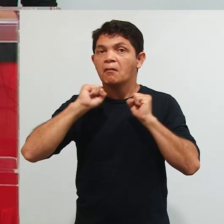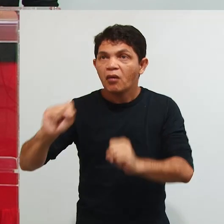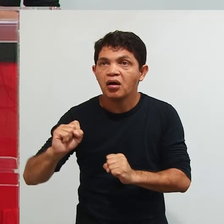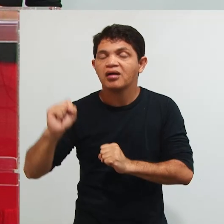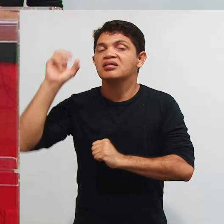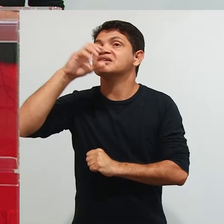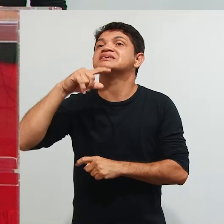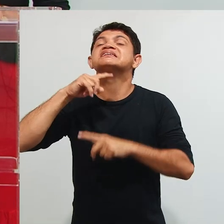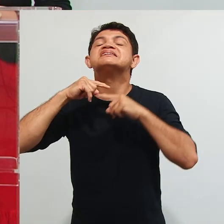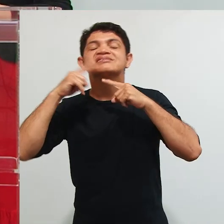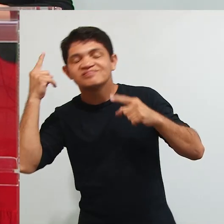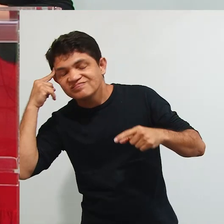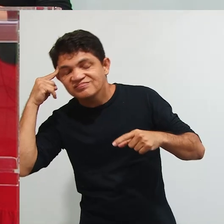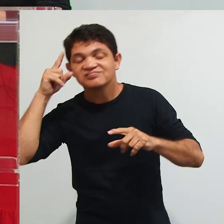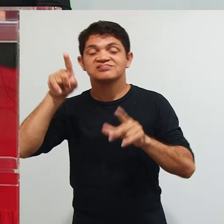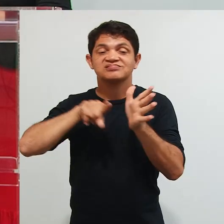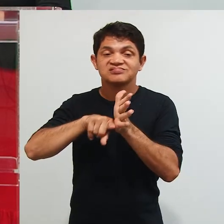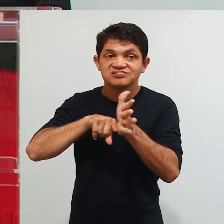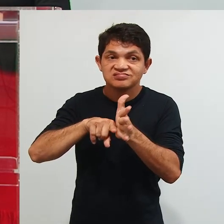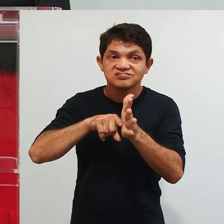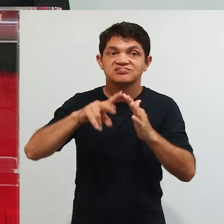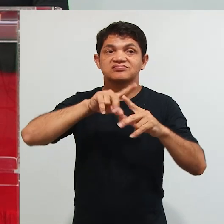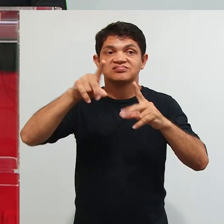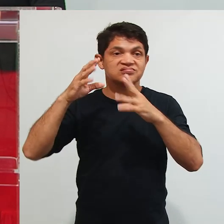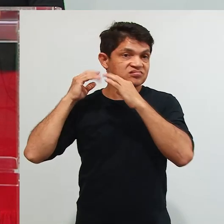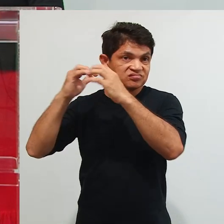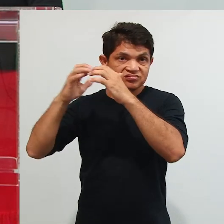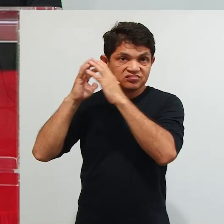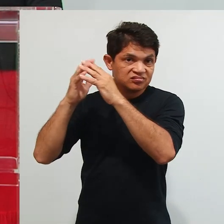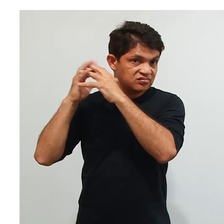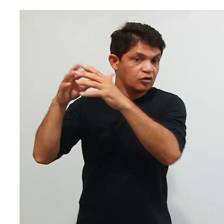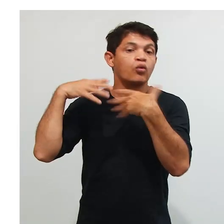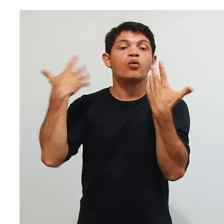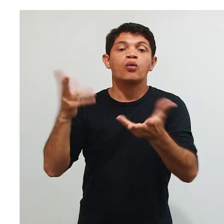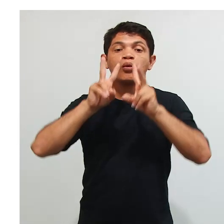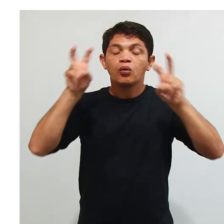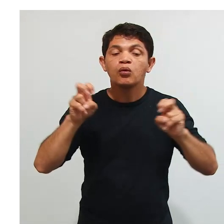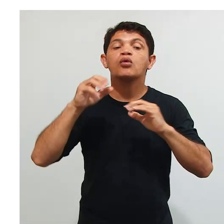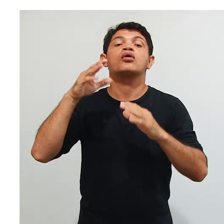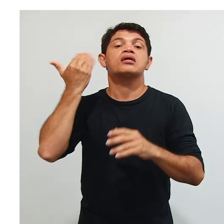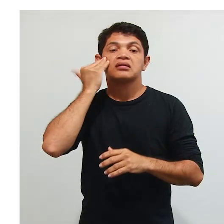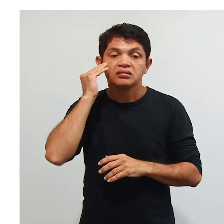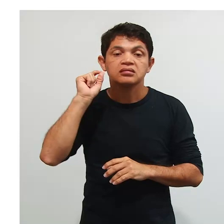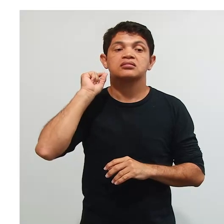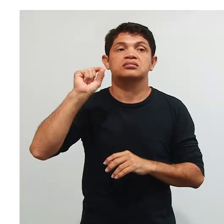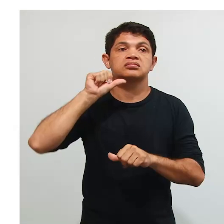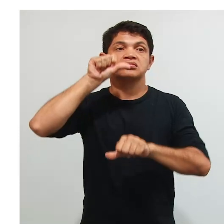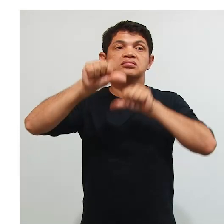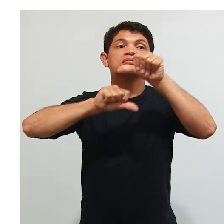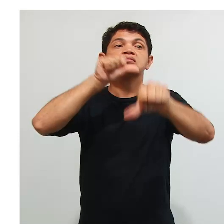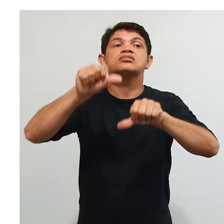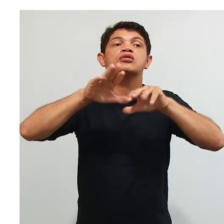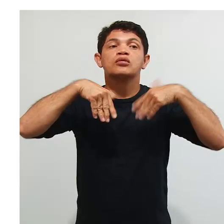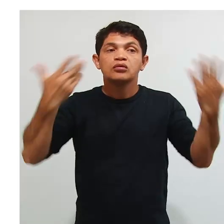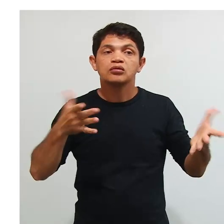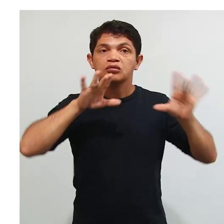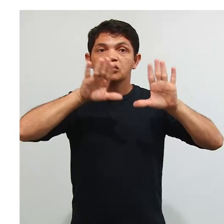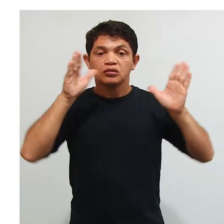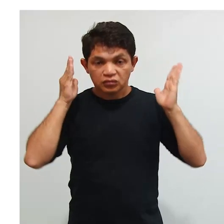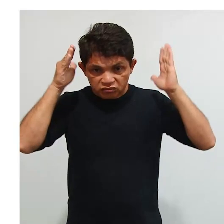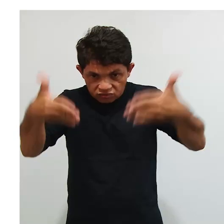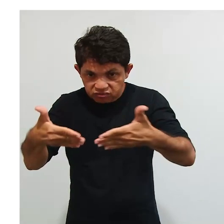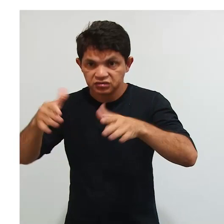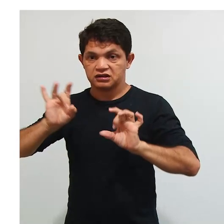de aprendizagem? E agora a gente vai compreender um pouquinho sobre isso, né? Transtorno específico